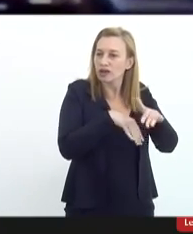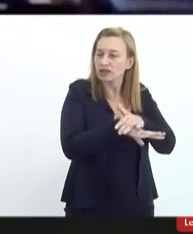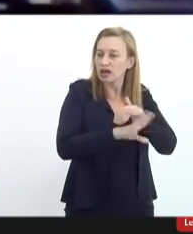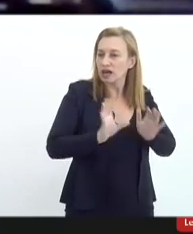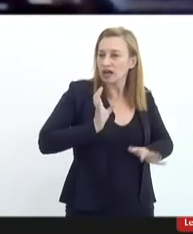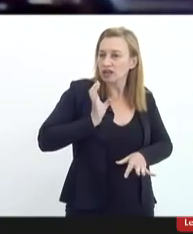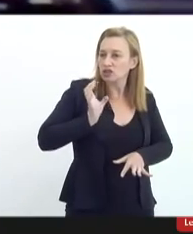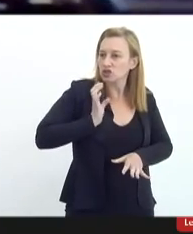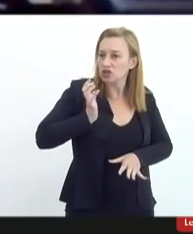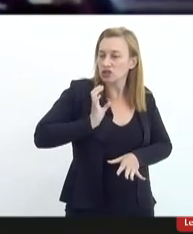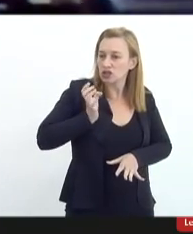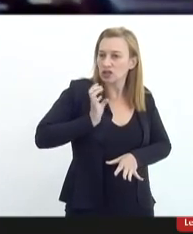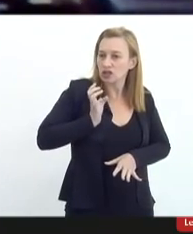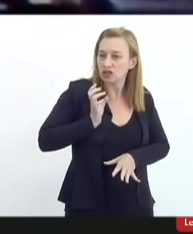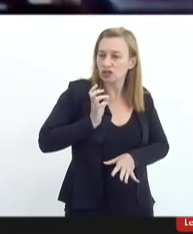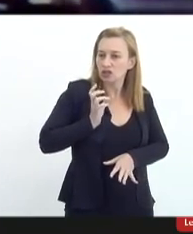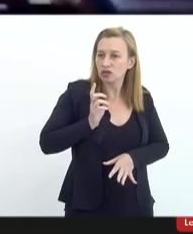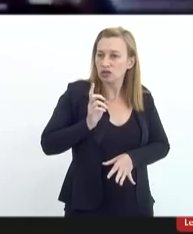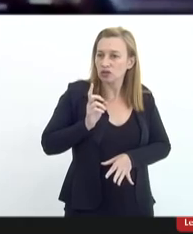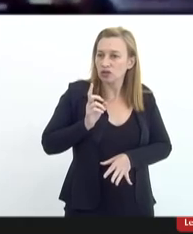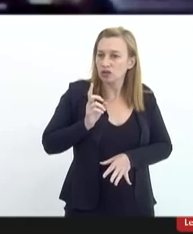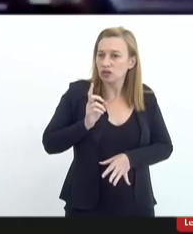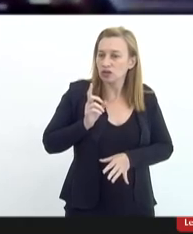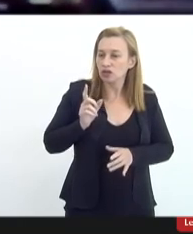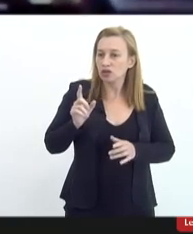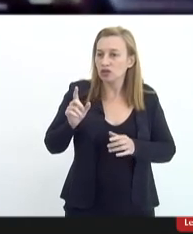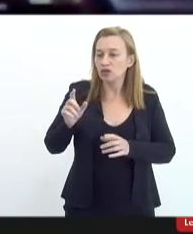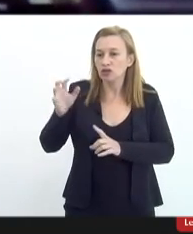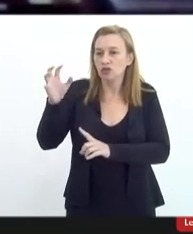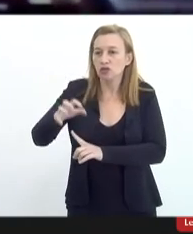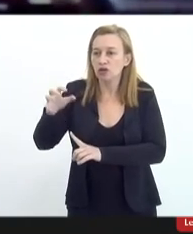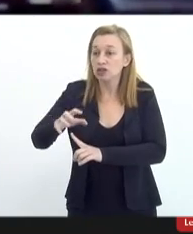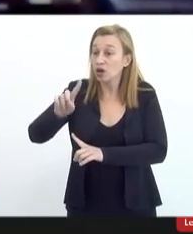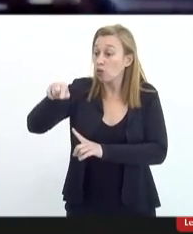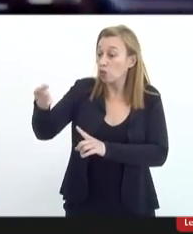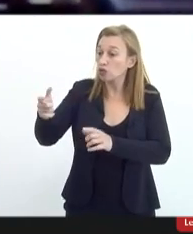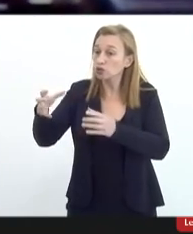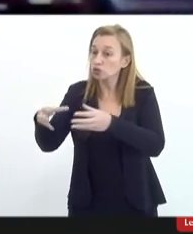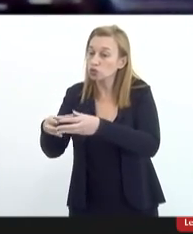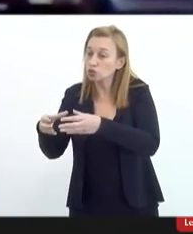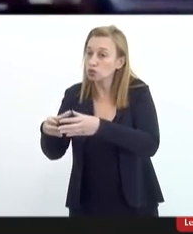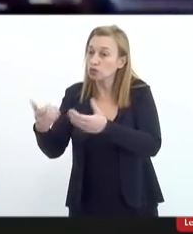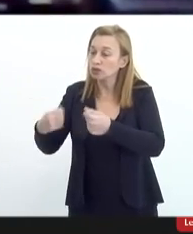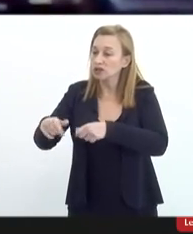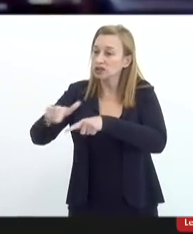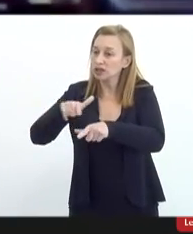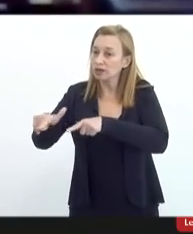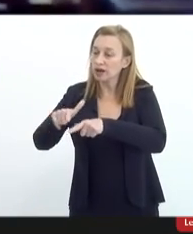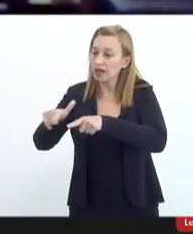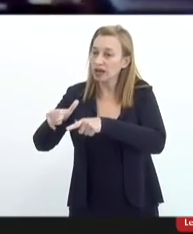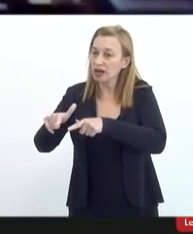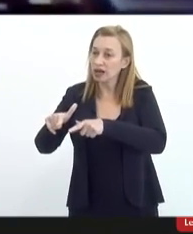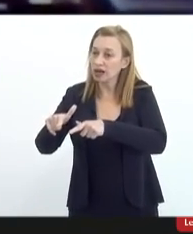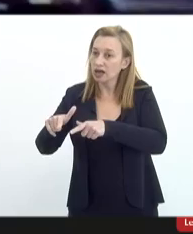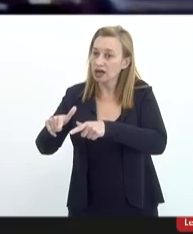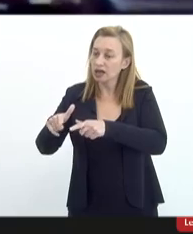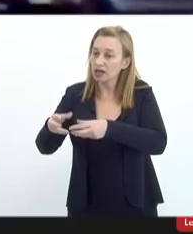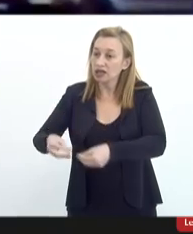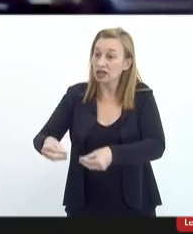em detrimento de outro grupo que deve trabalhar e produzir para eles.